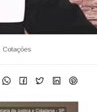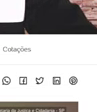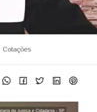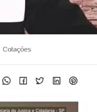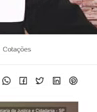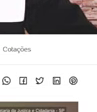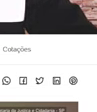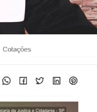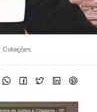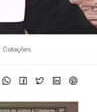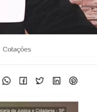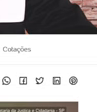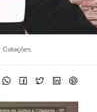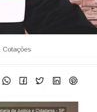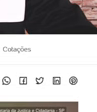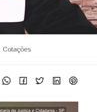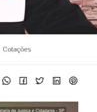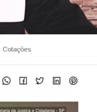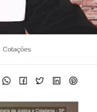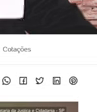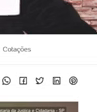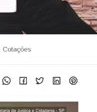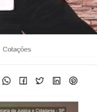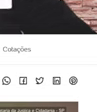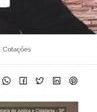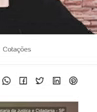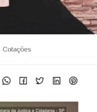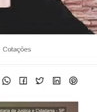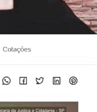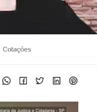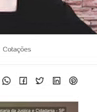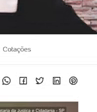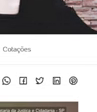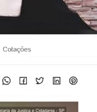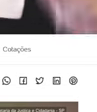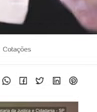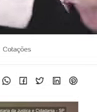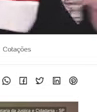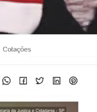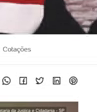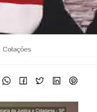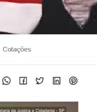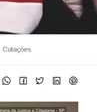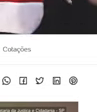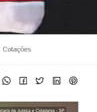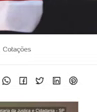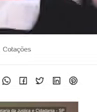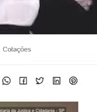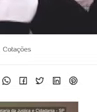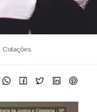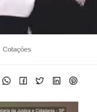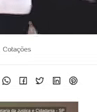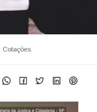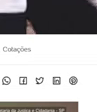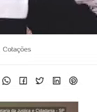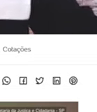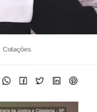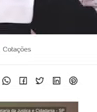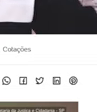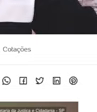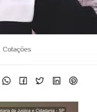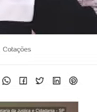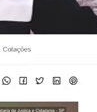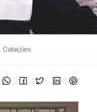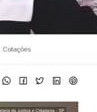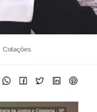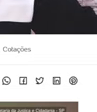eu trabalhei com Flávio Dino, meu amigo. Aí meteu louco, né? Essa é a carteirada, né, gente? Quando